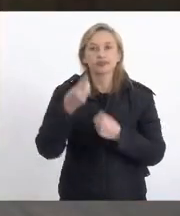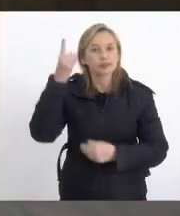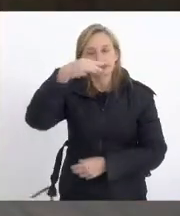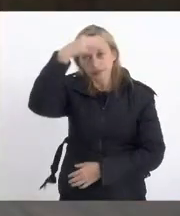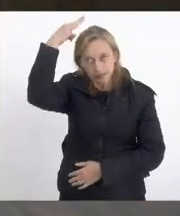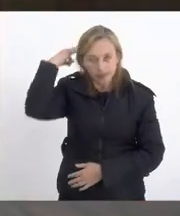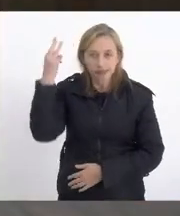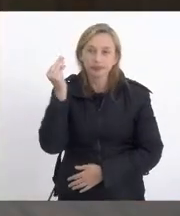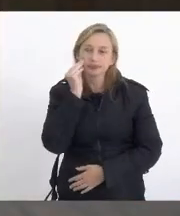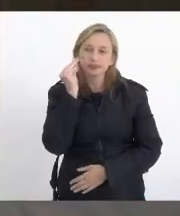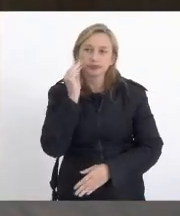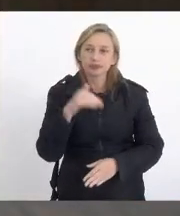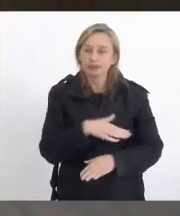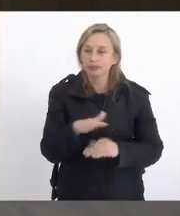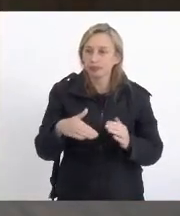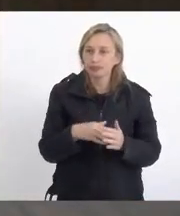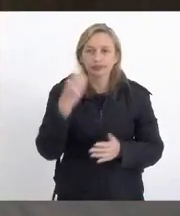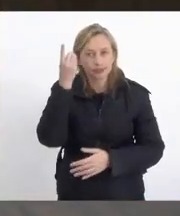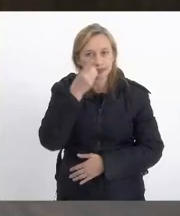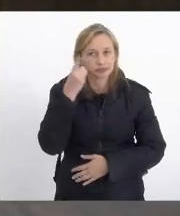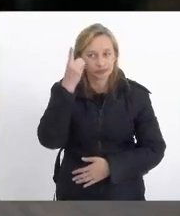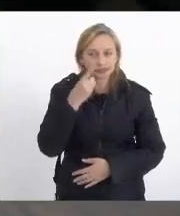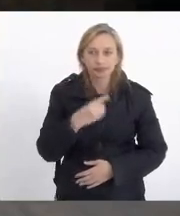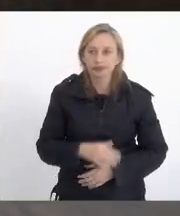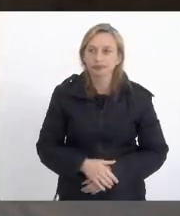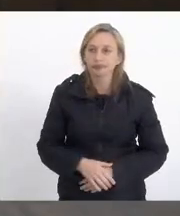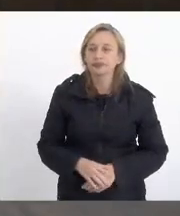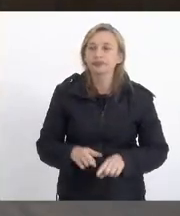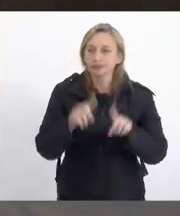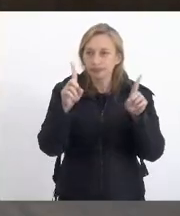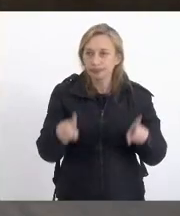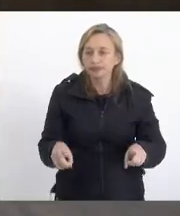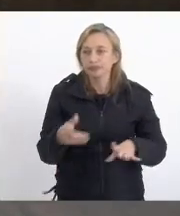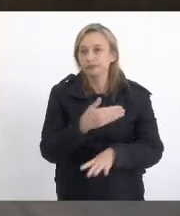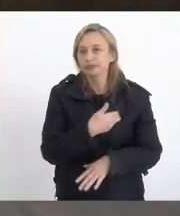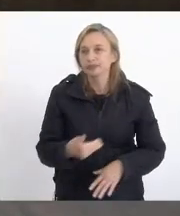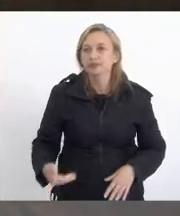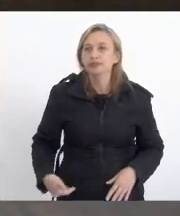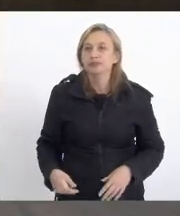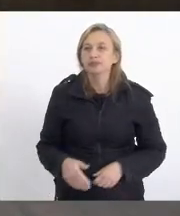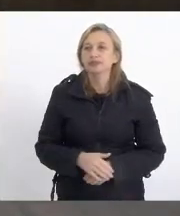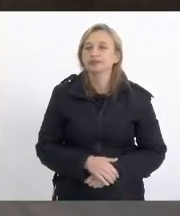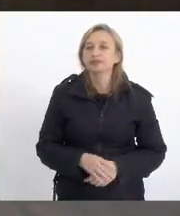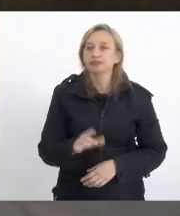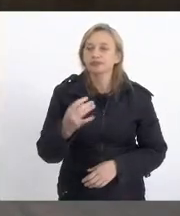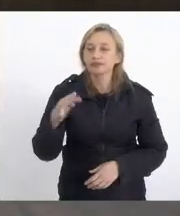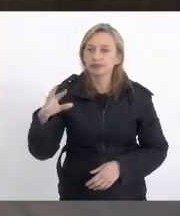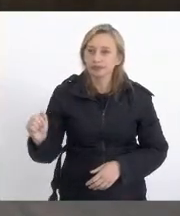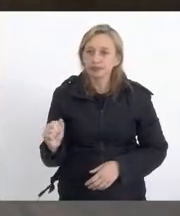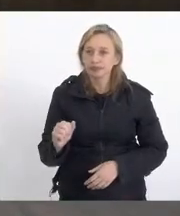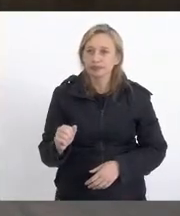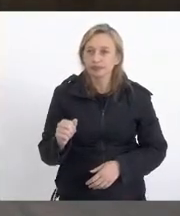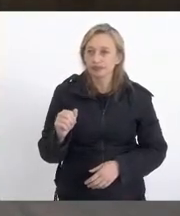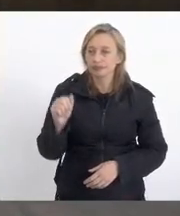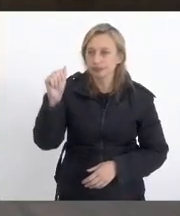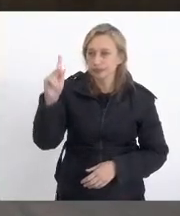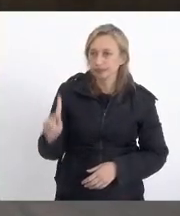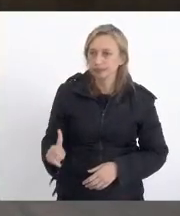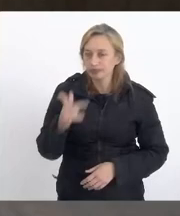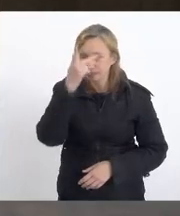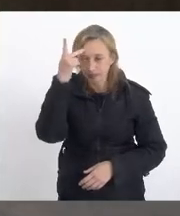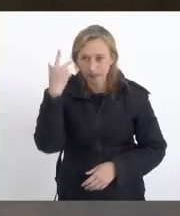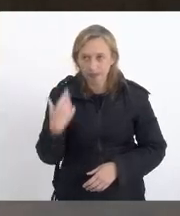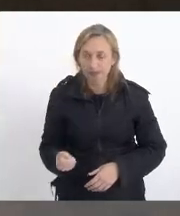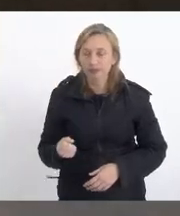oportunidade cumprimento os demais parlamentares, servidores públicos, praças, ativos e inativos, e demais